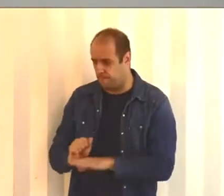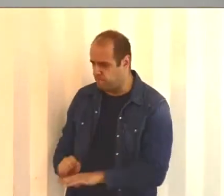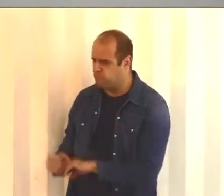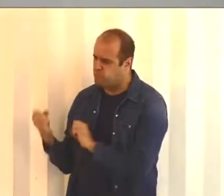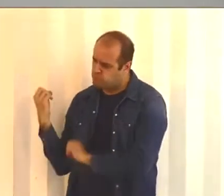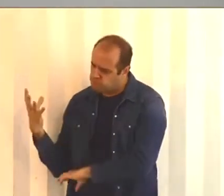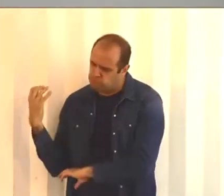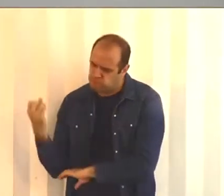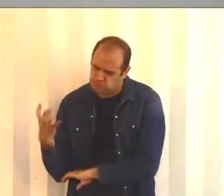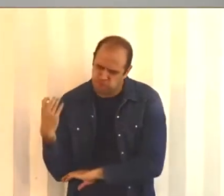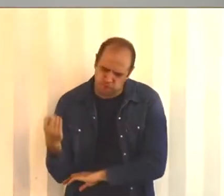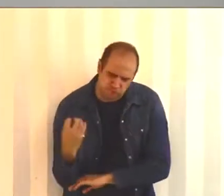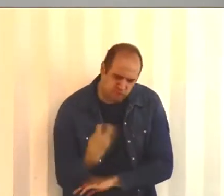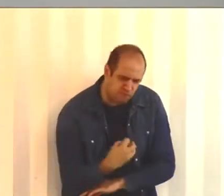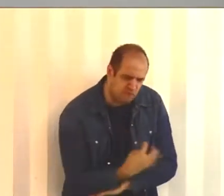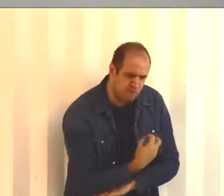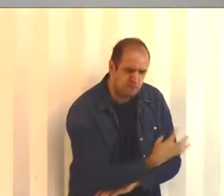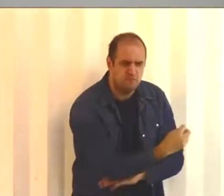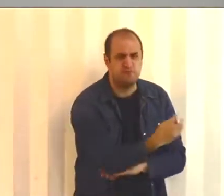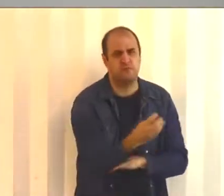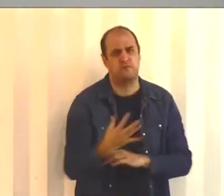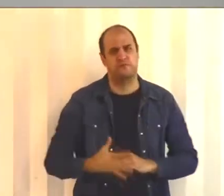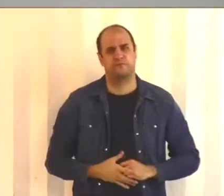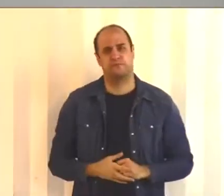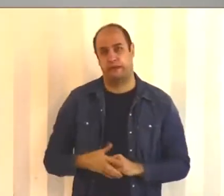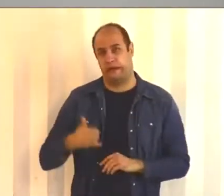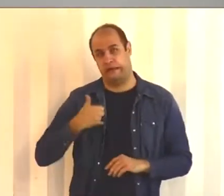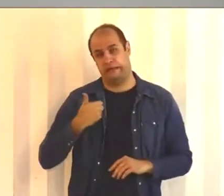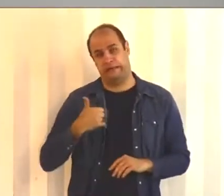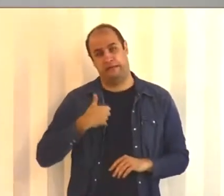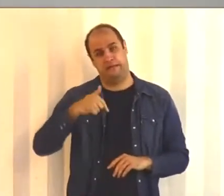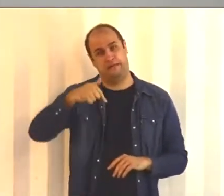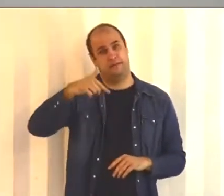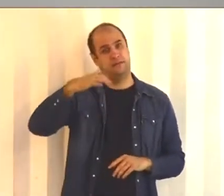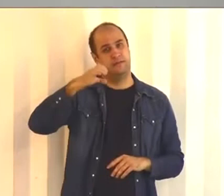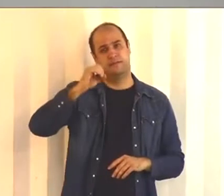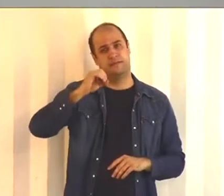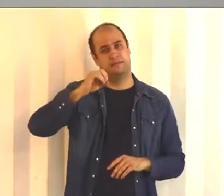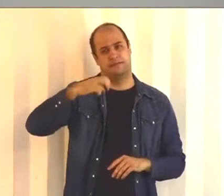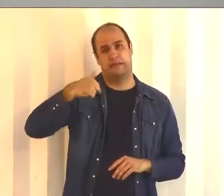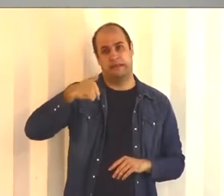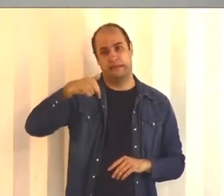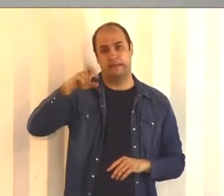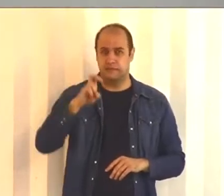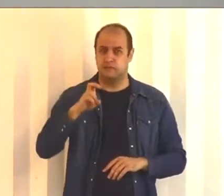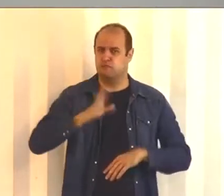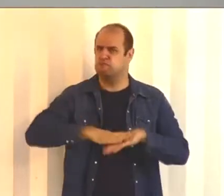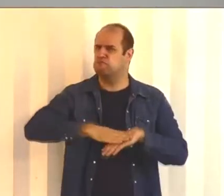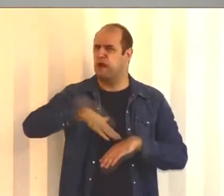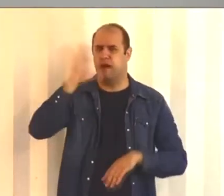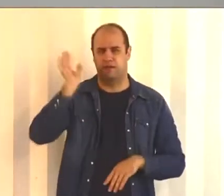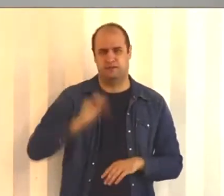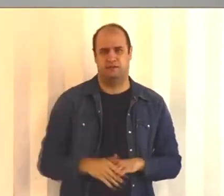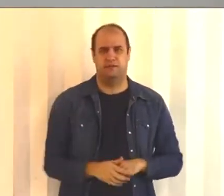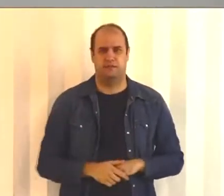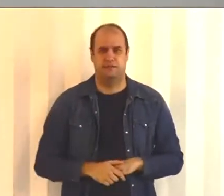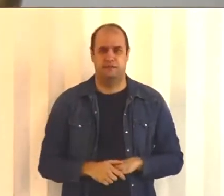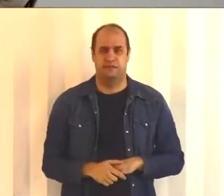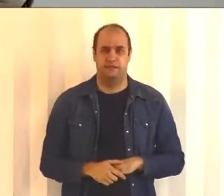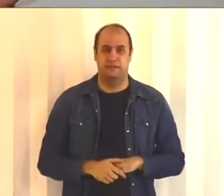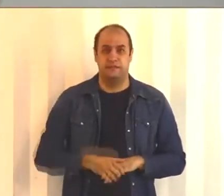lá. Agora ele já não tem mais os 75 anos do seu chamado, agora ele já tem 100. E Sara já não tem mais